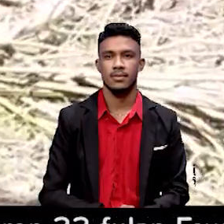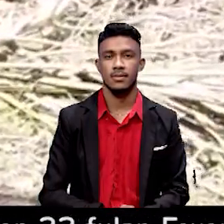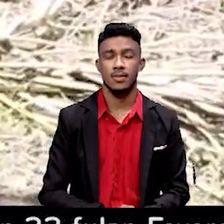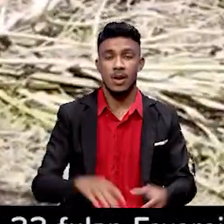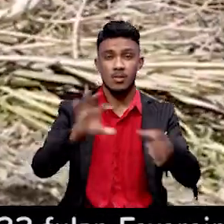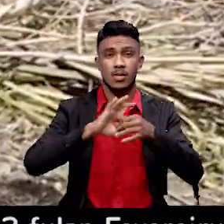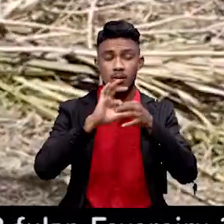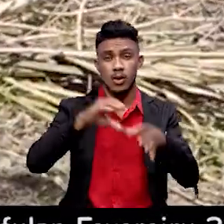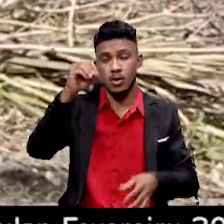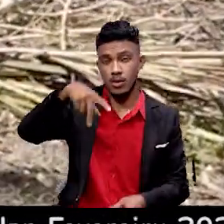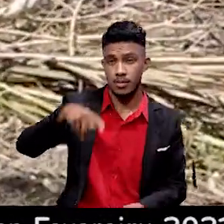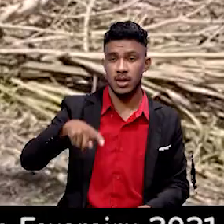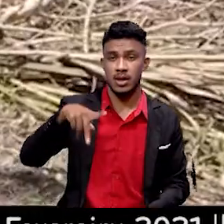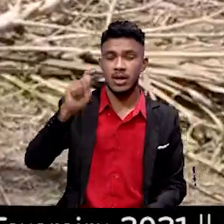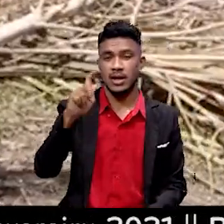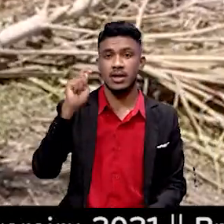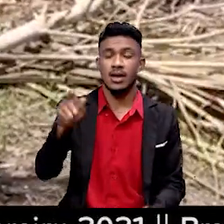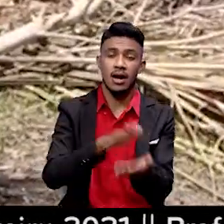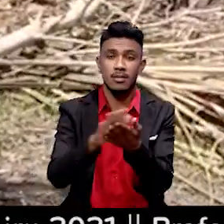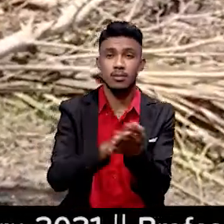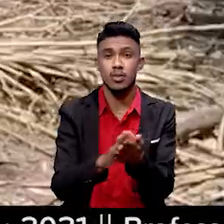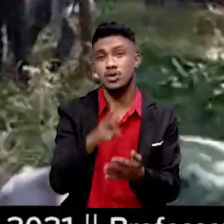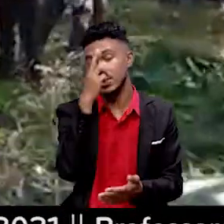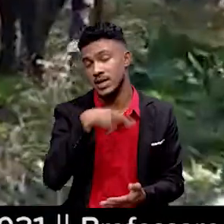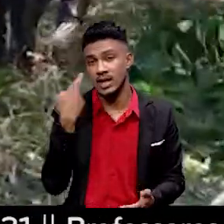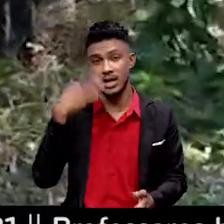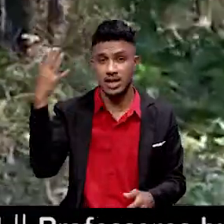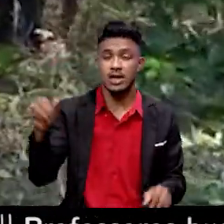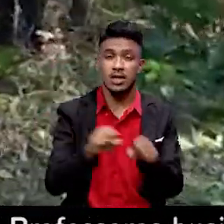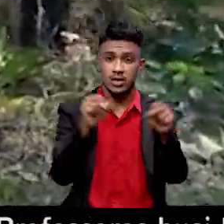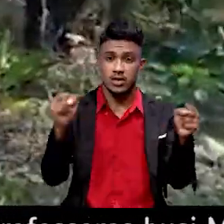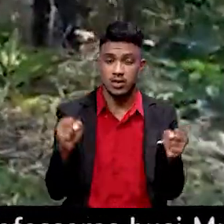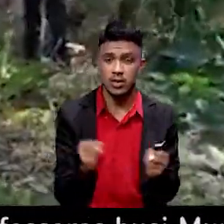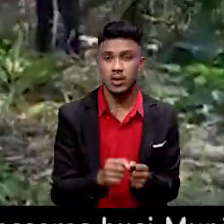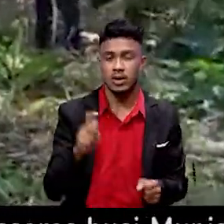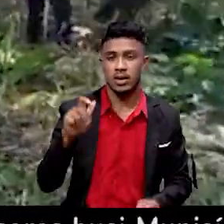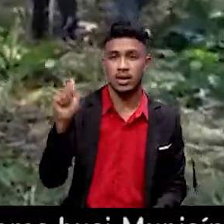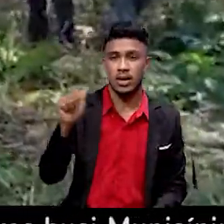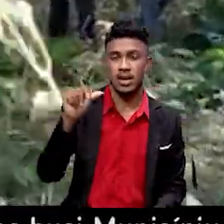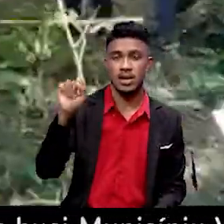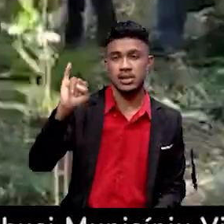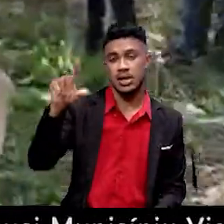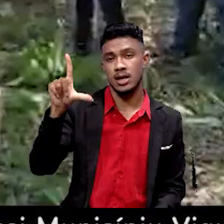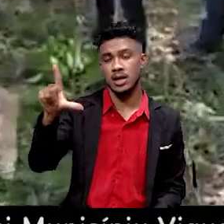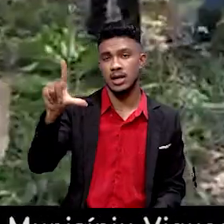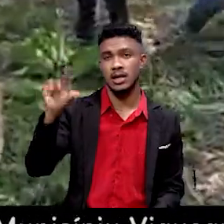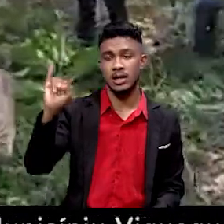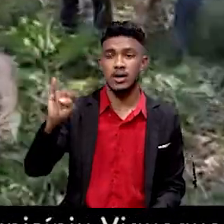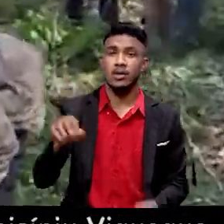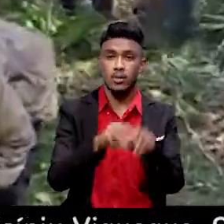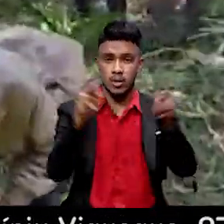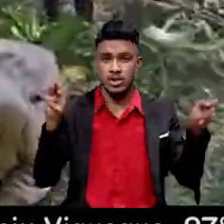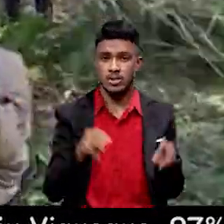Membro OPTT halau atividade hamos natarne ia suku Tasilin, posto administrativo Zumalai, município Kovalima, ia sexta semana